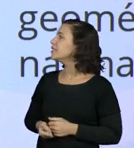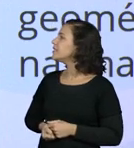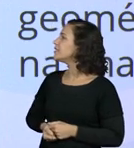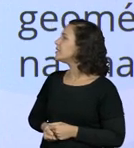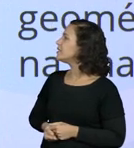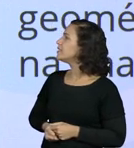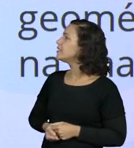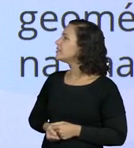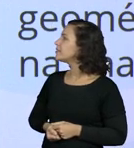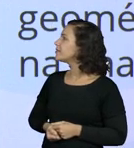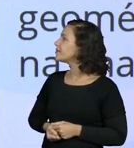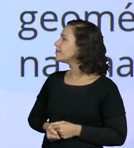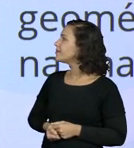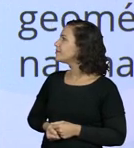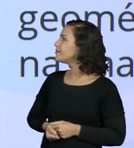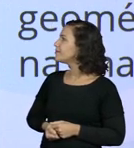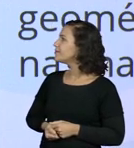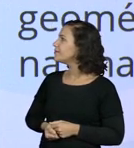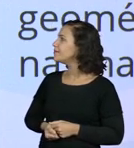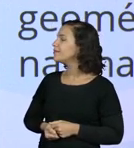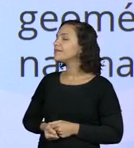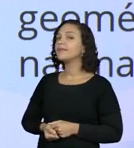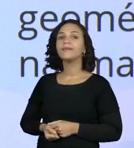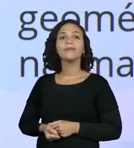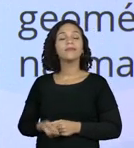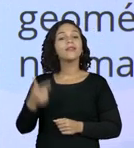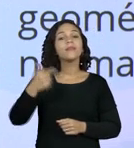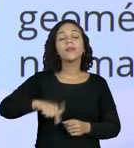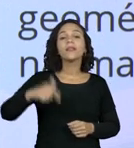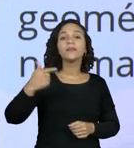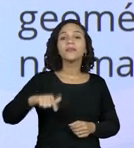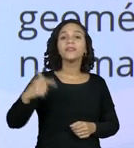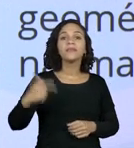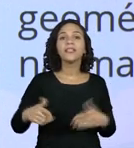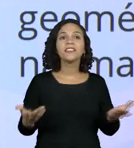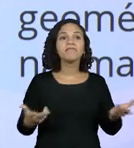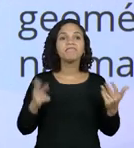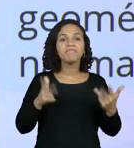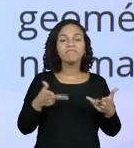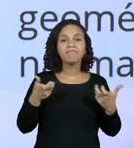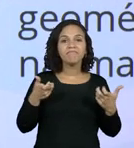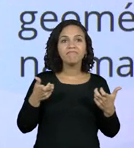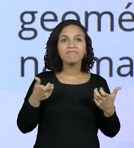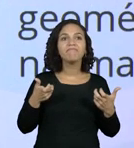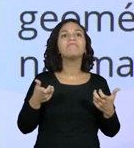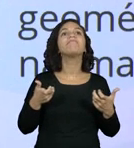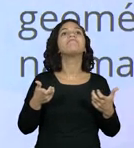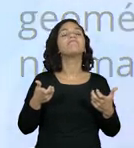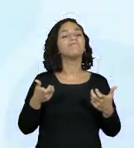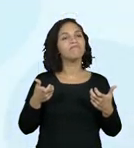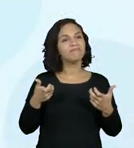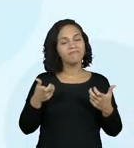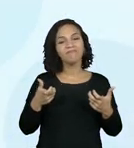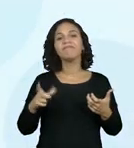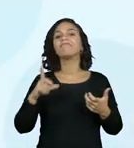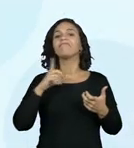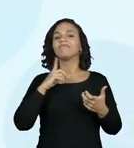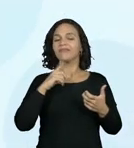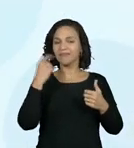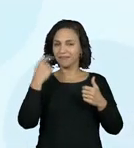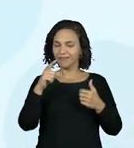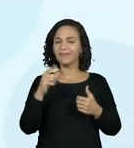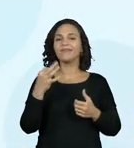Estou vendo ali um quadrado. O que mais que vocês estão vendo? Opa, cubo, círculo, cone.